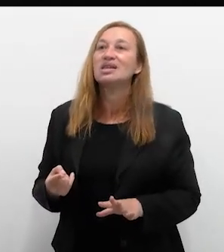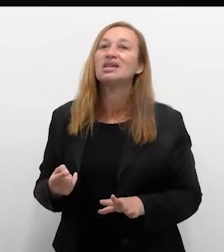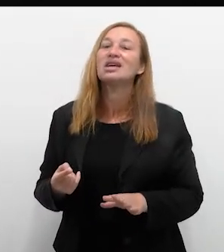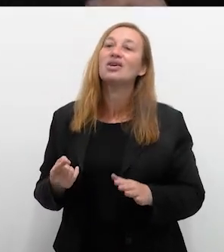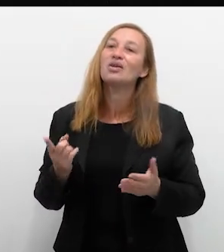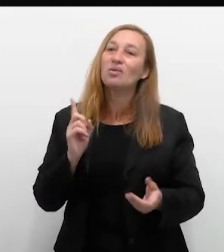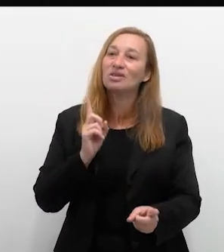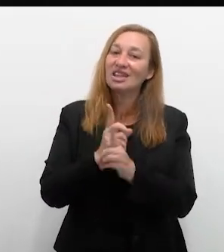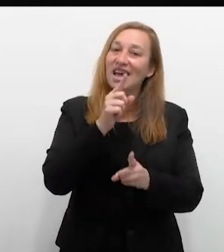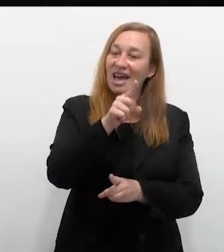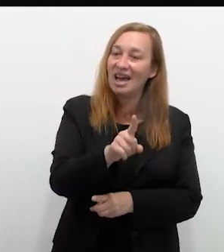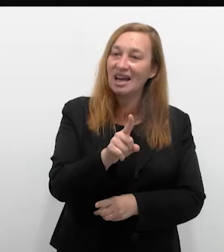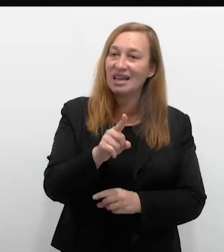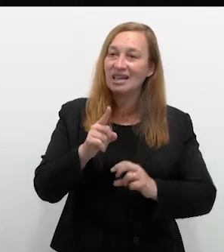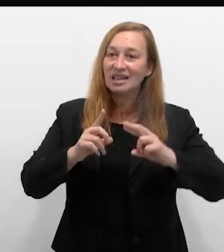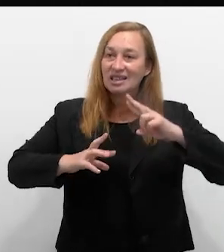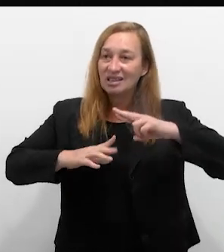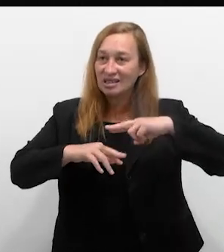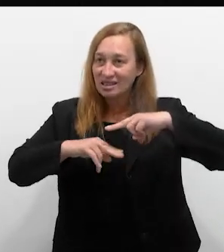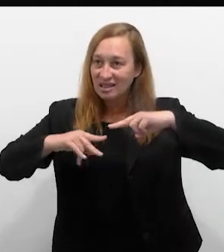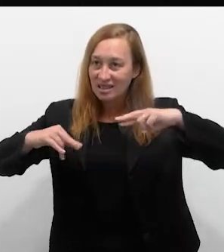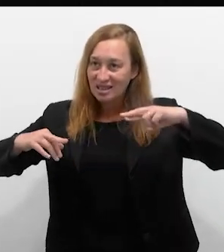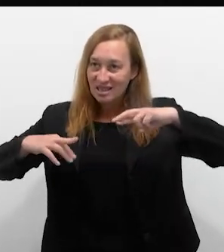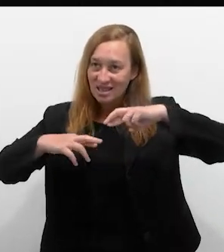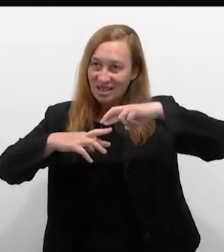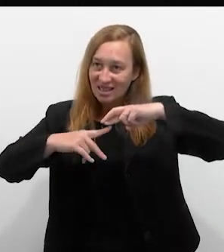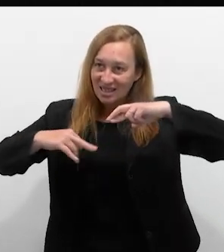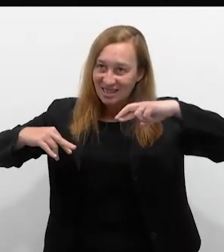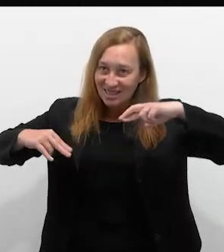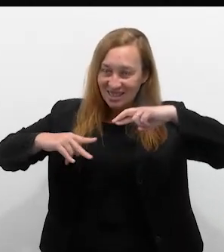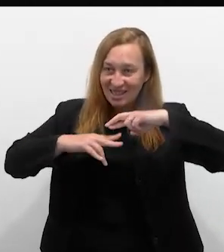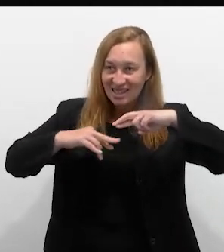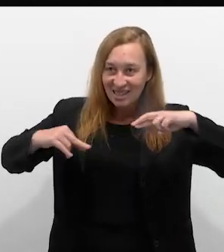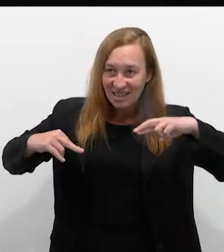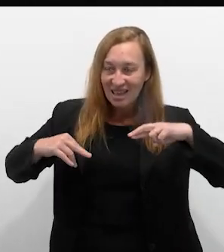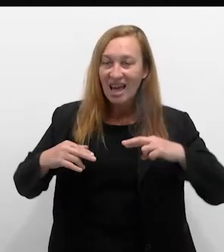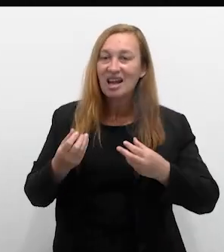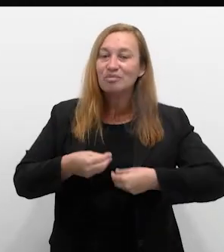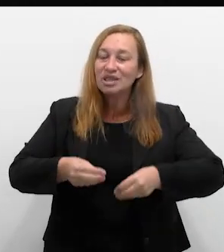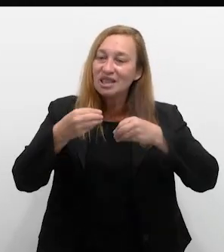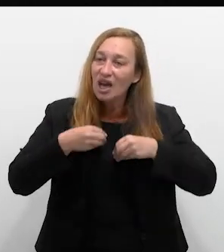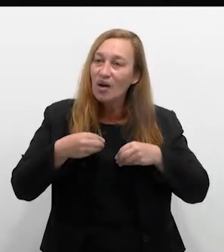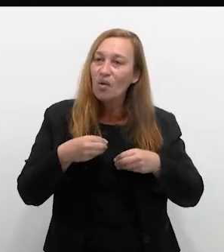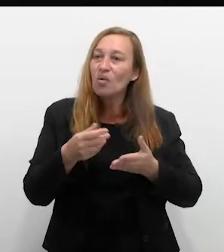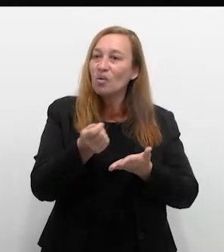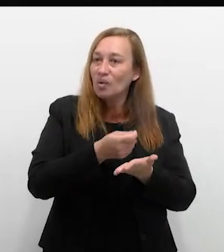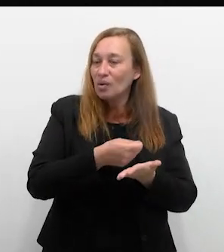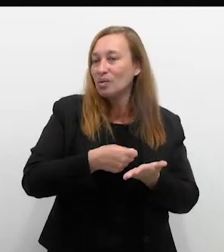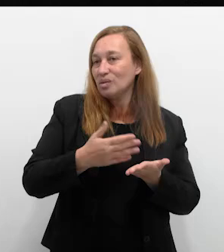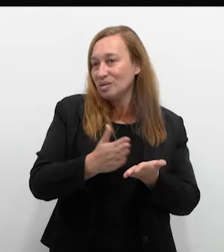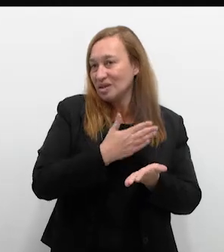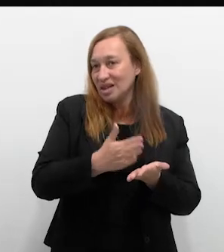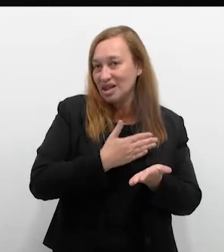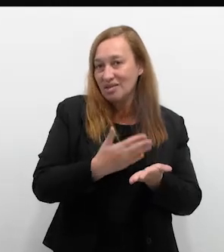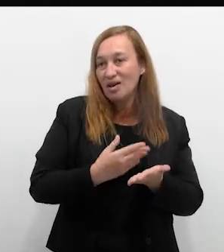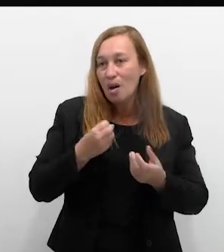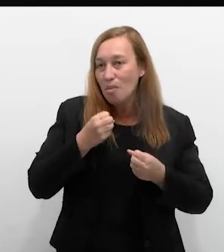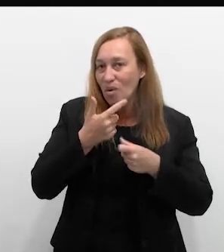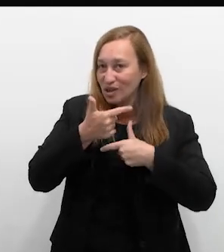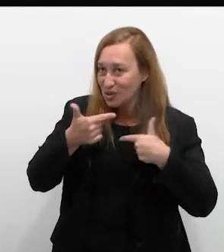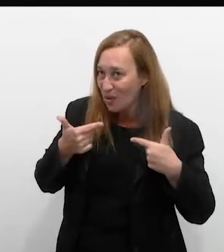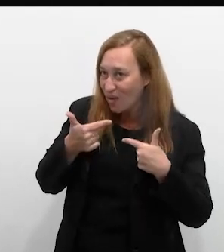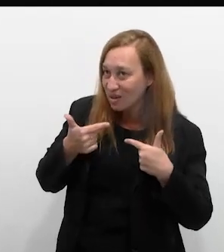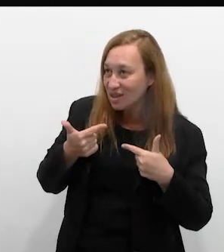acabei sucedendo ela na São Clemente, né? Ela saiu para fazer o Carnaval da Portela, e ela me deu um livro assinado, Boa Sorte